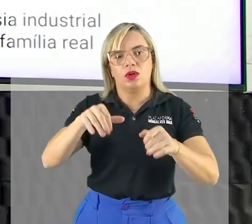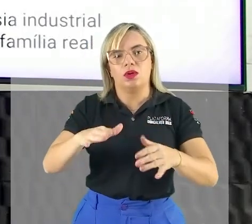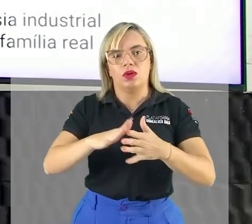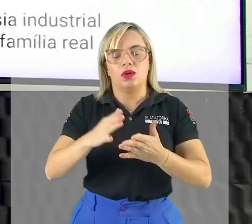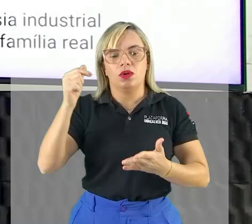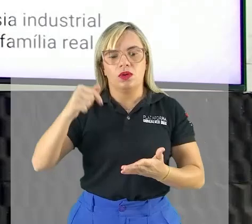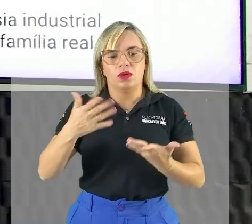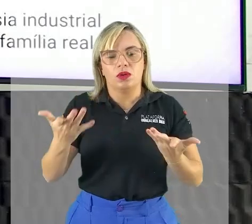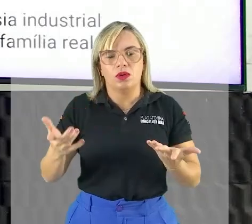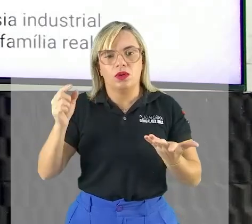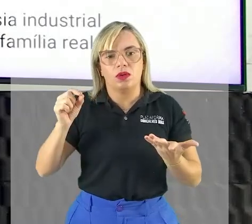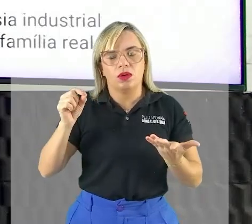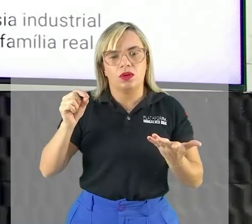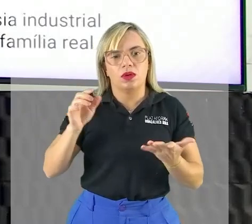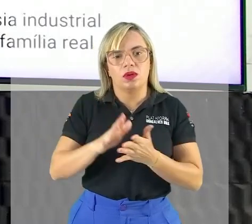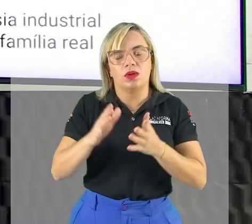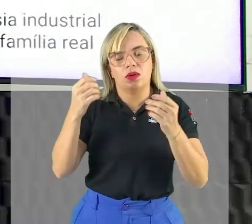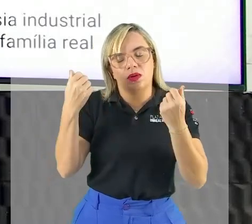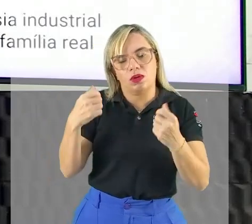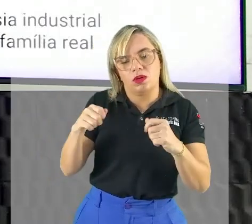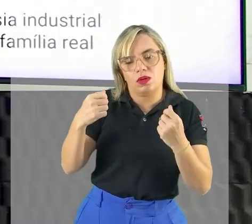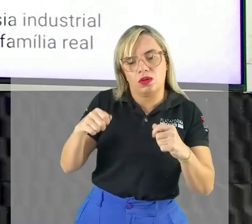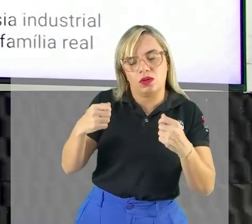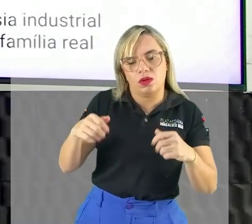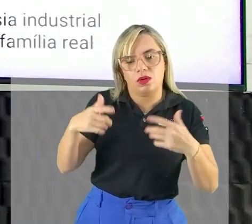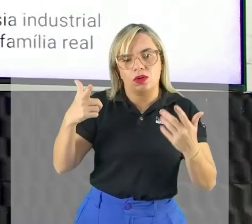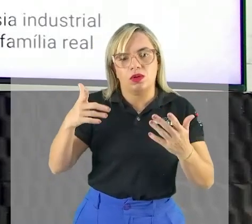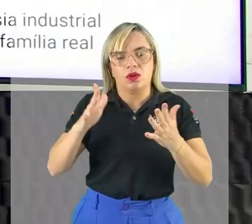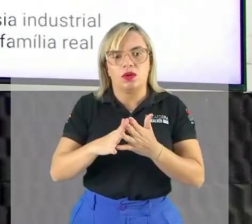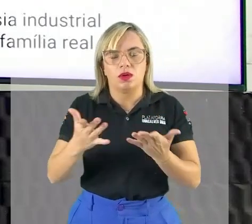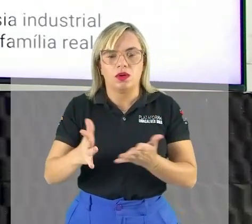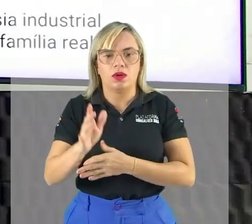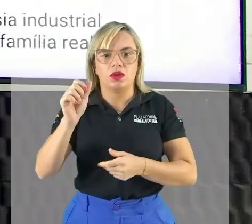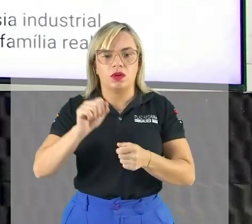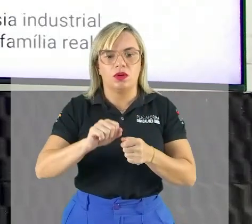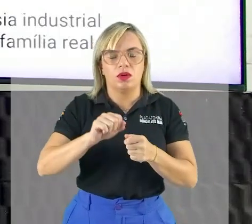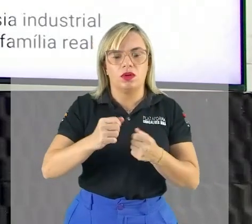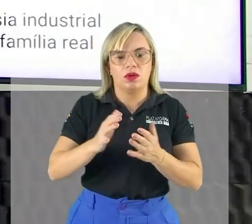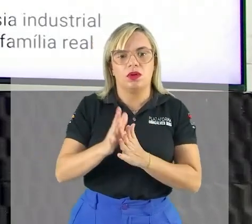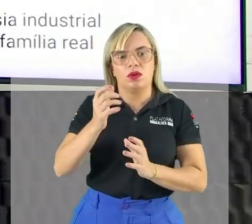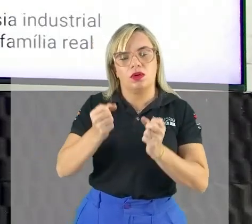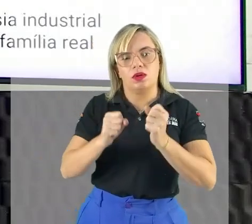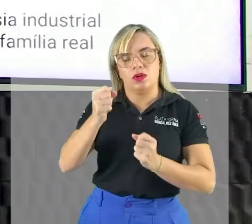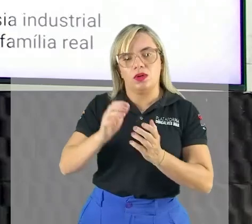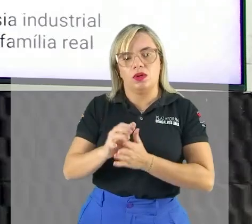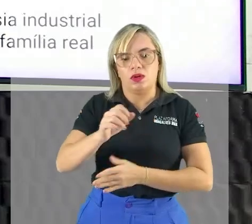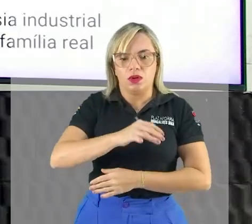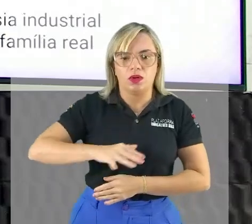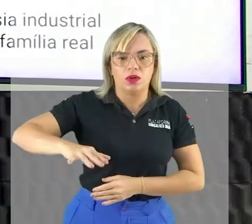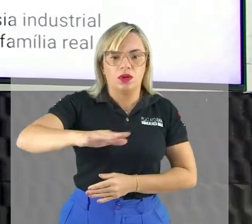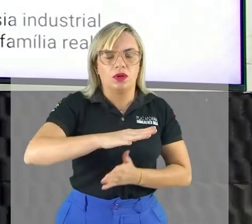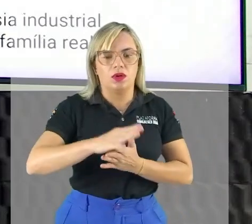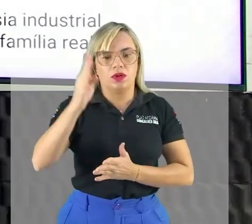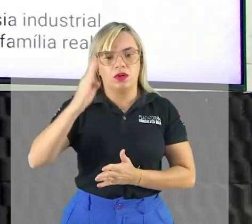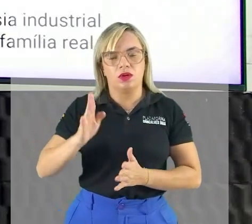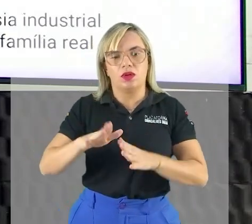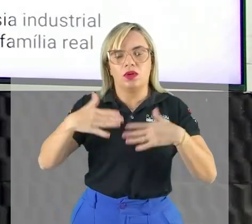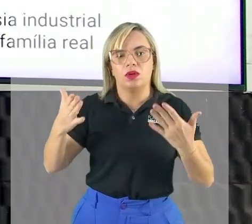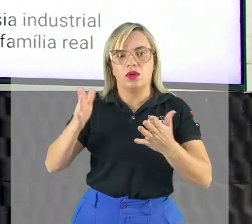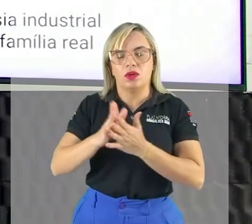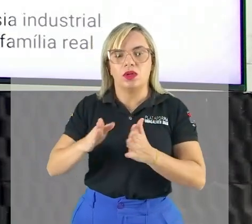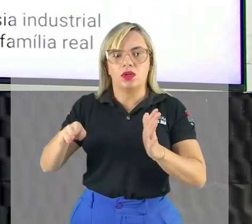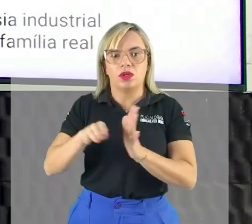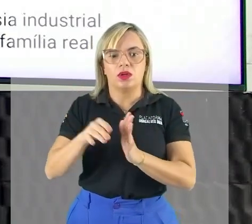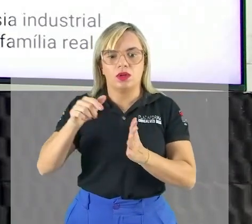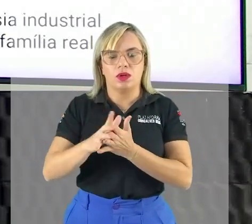aquilo que era necessário de produtos manufaturados aqui no território colonial brasileiro viha da onde